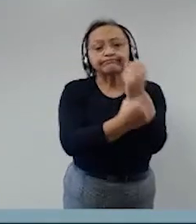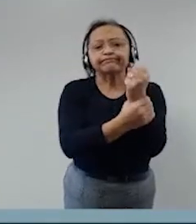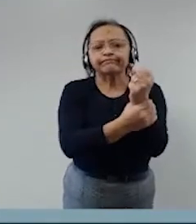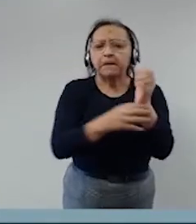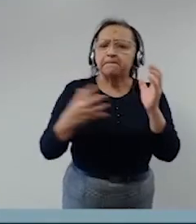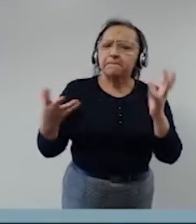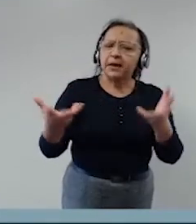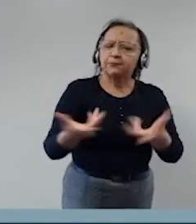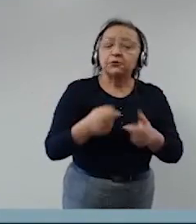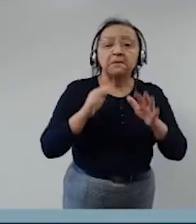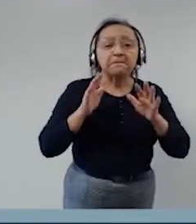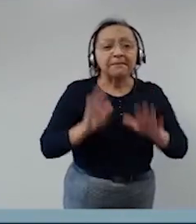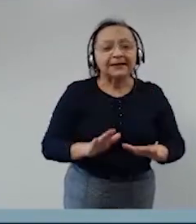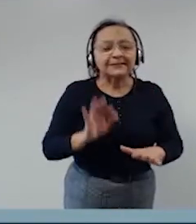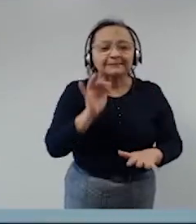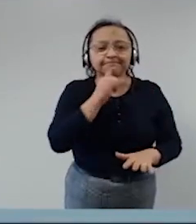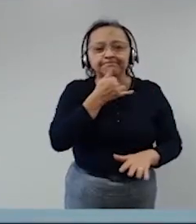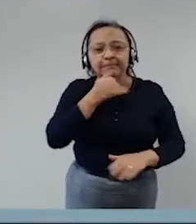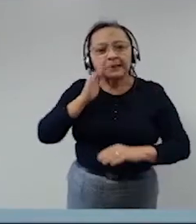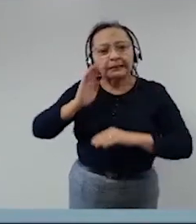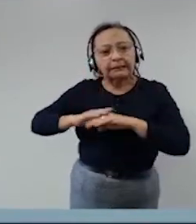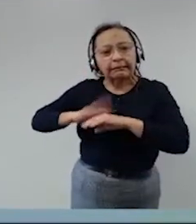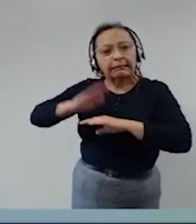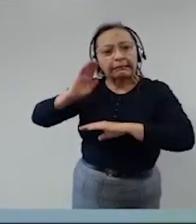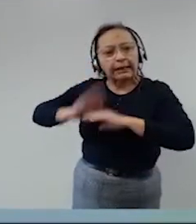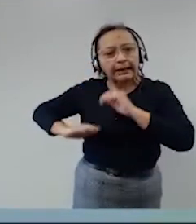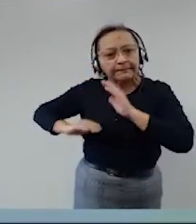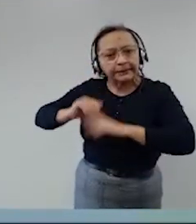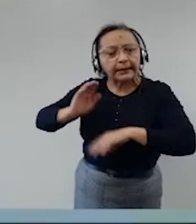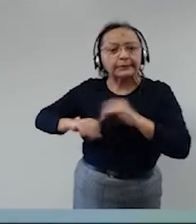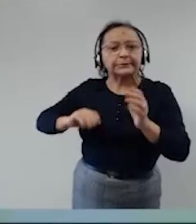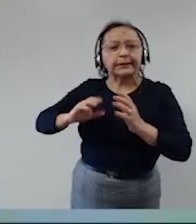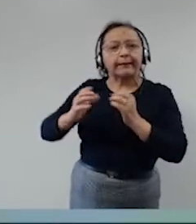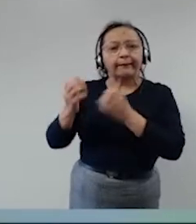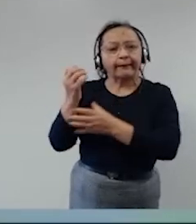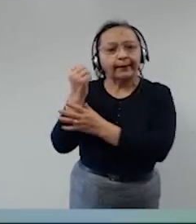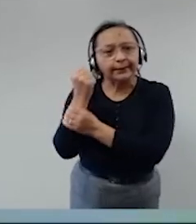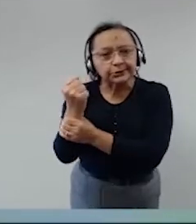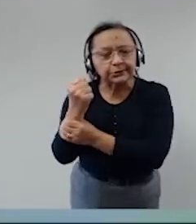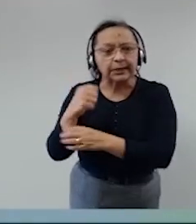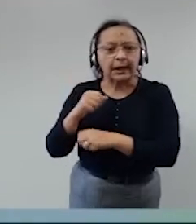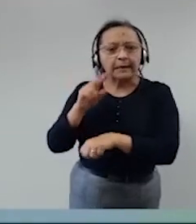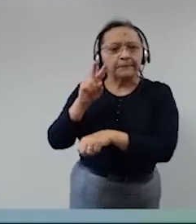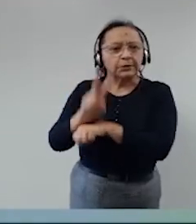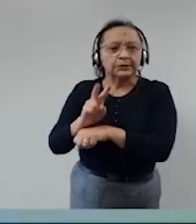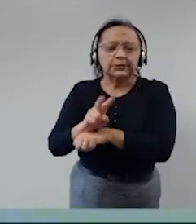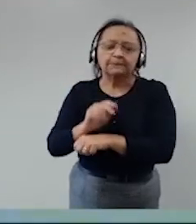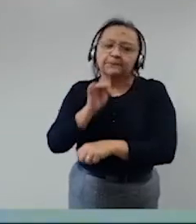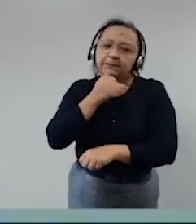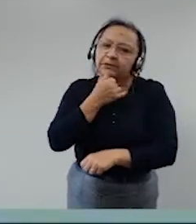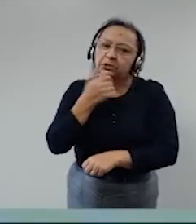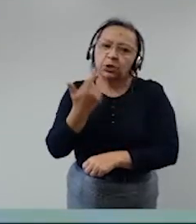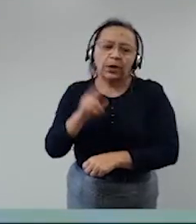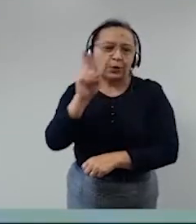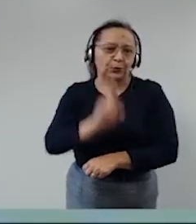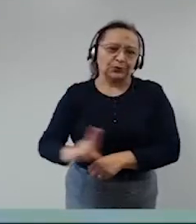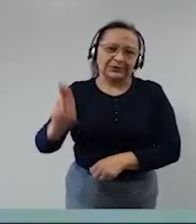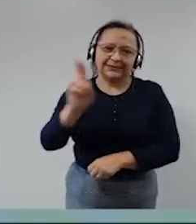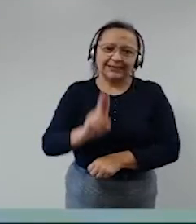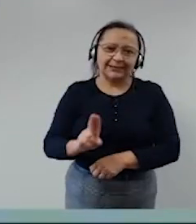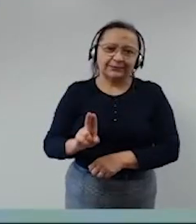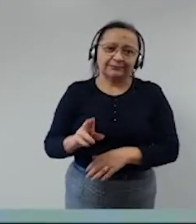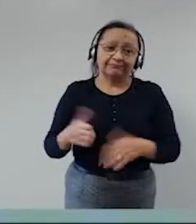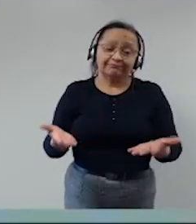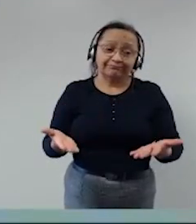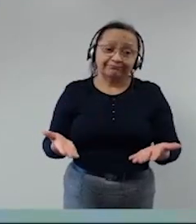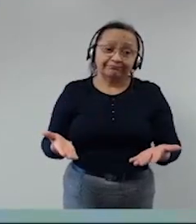na prática, essas garantias, essas proteções, elas não são aplicadas. Não há, e nós estamos